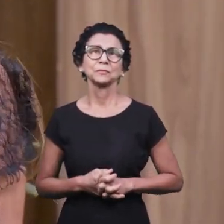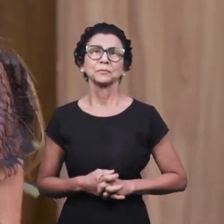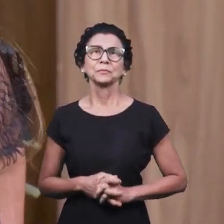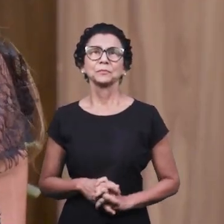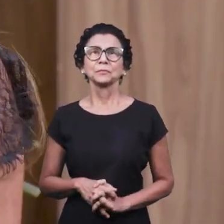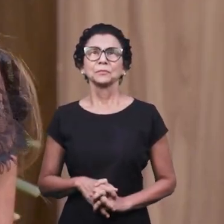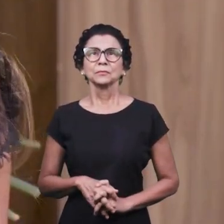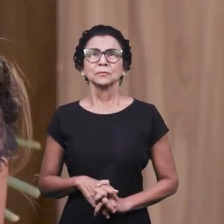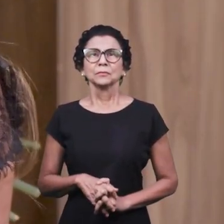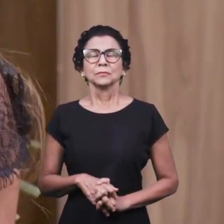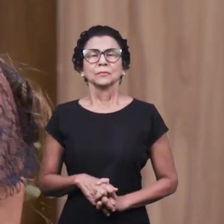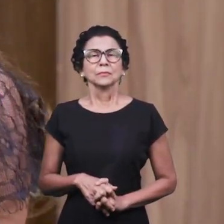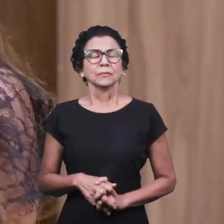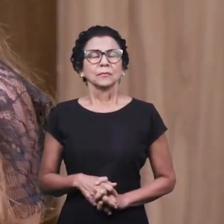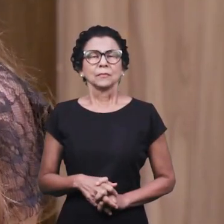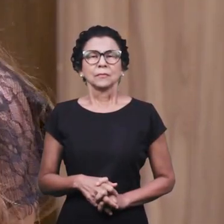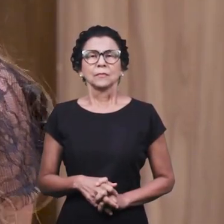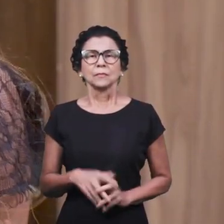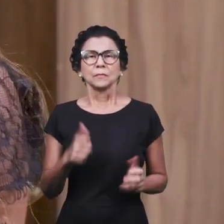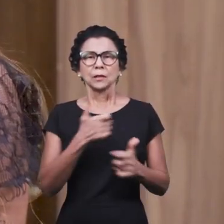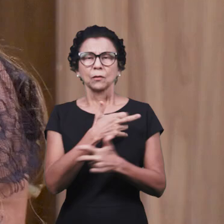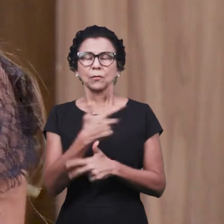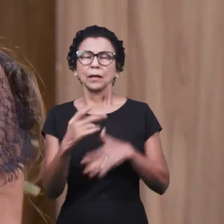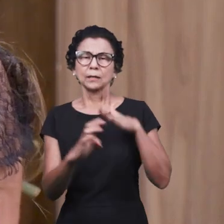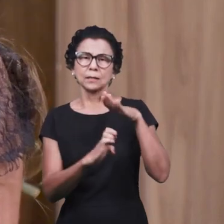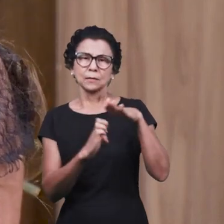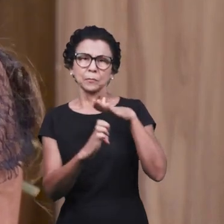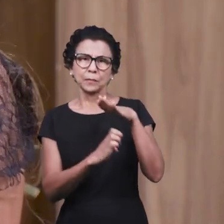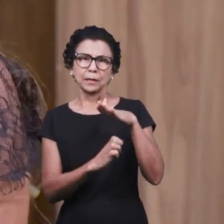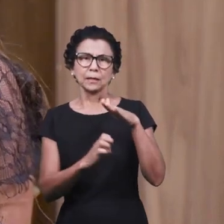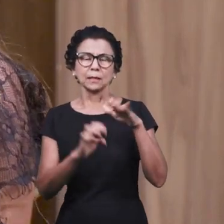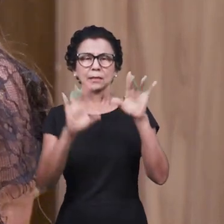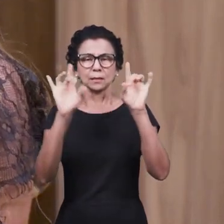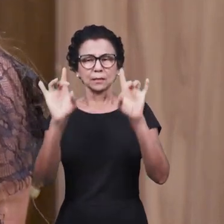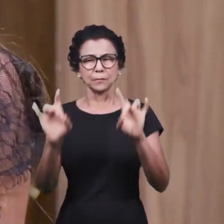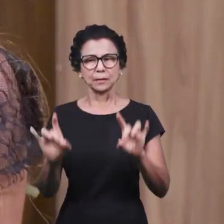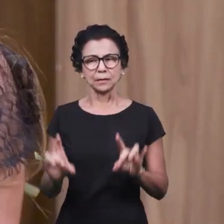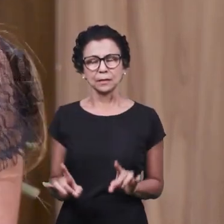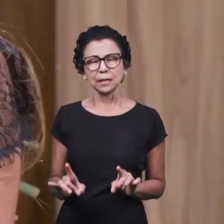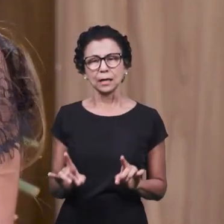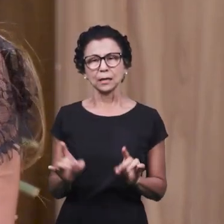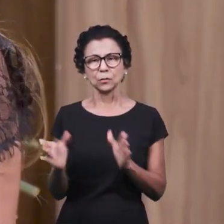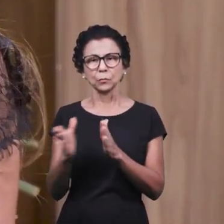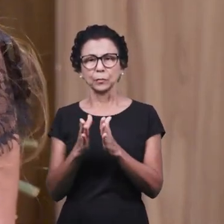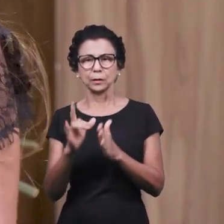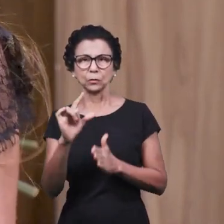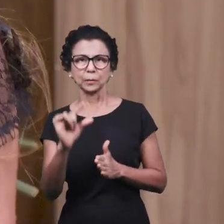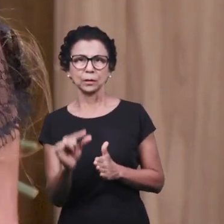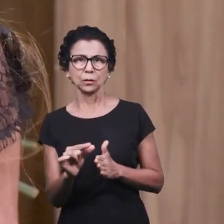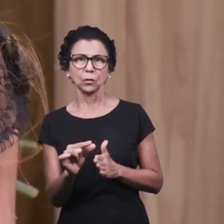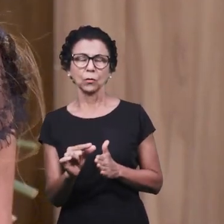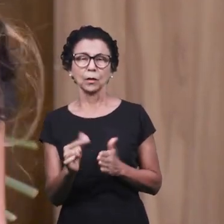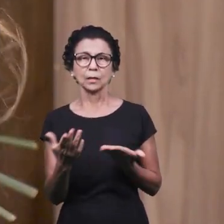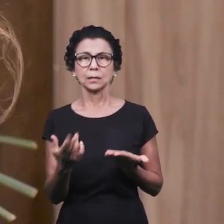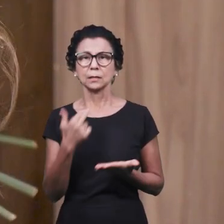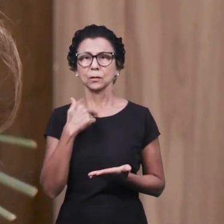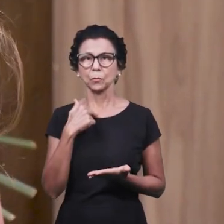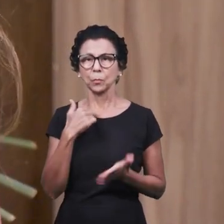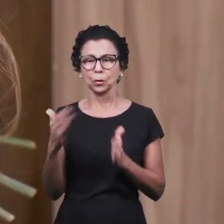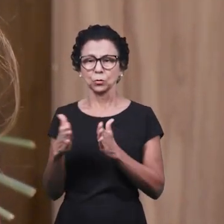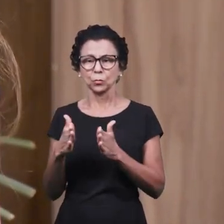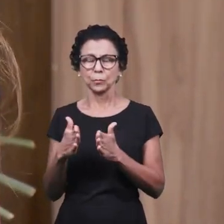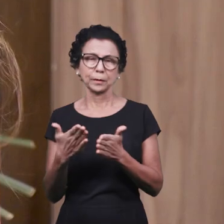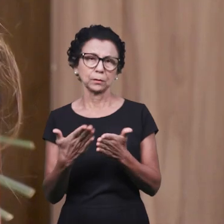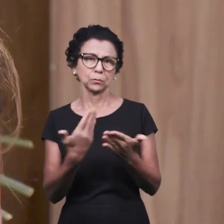opção, existem muitas outras agências que são especializadas em intercâmbio, por períodos menores. Às vezes uma pessoa que não quer fazer durante o período de estudos, pega 2 meses